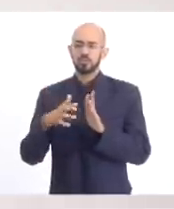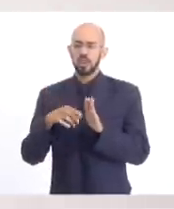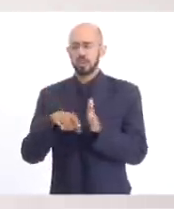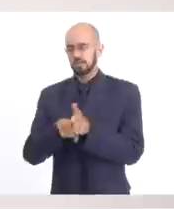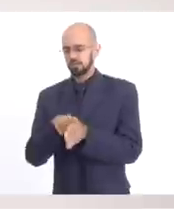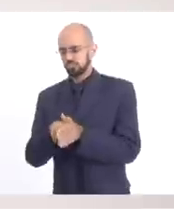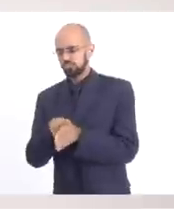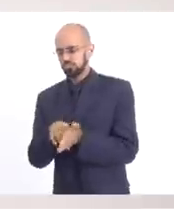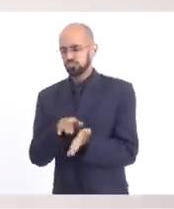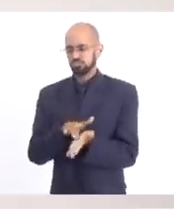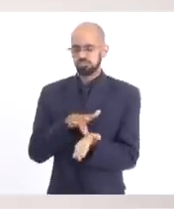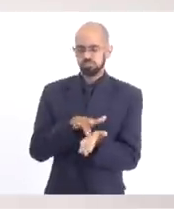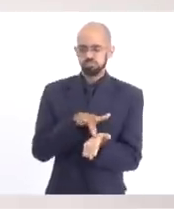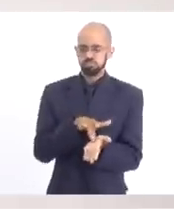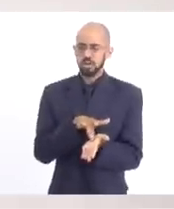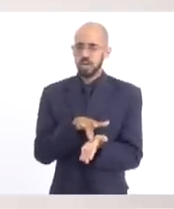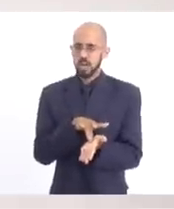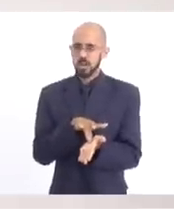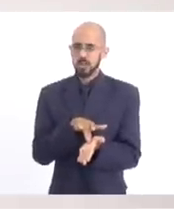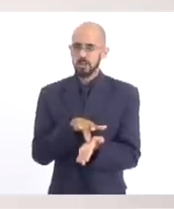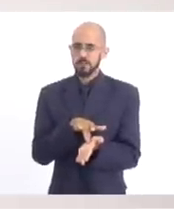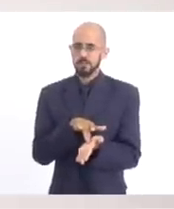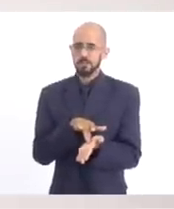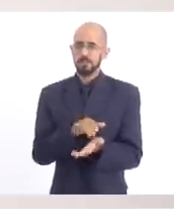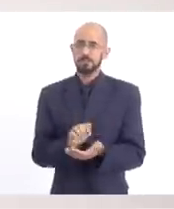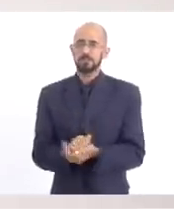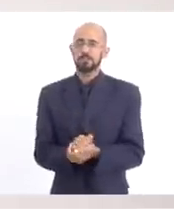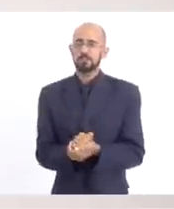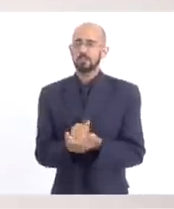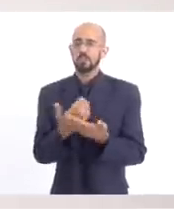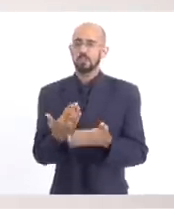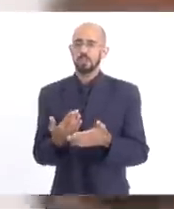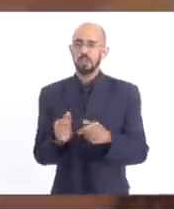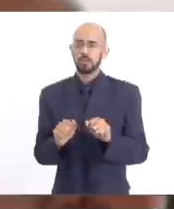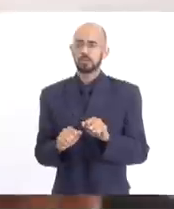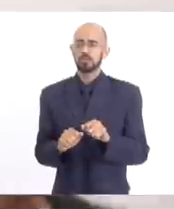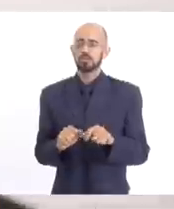simulações e eu queria,